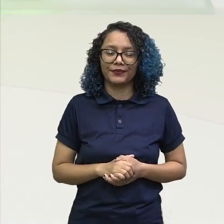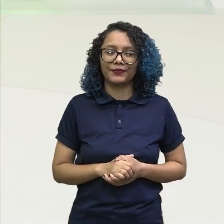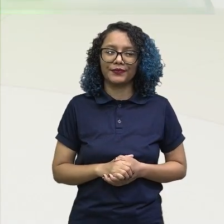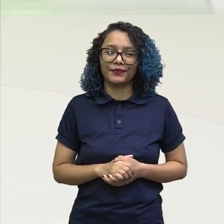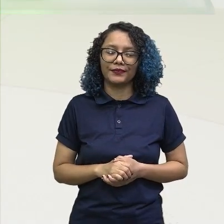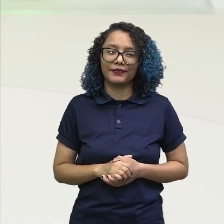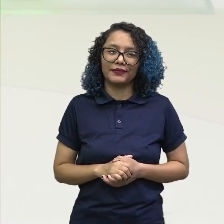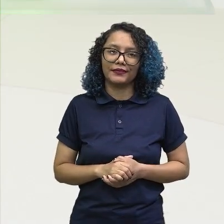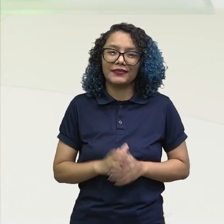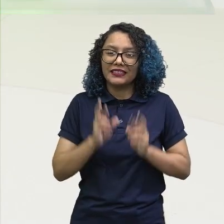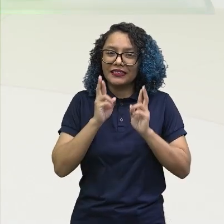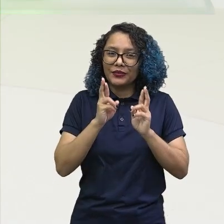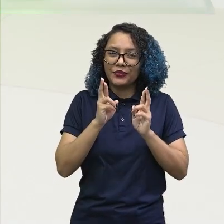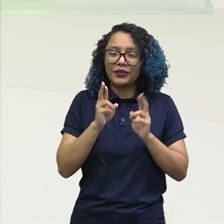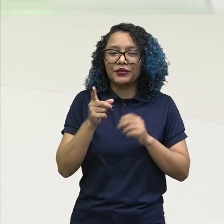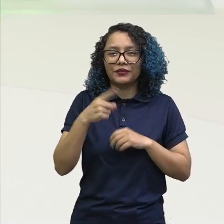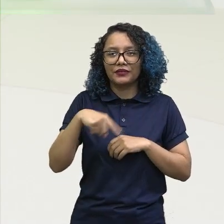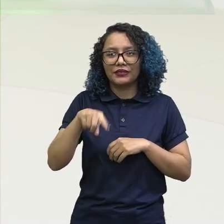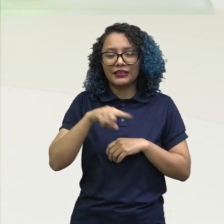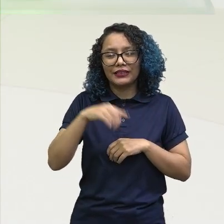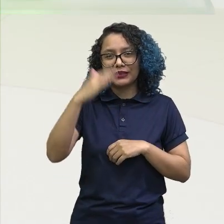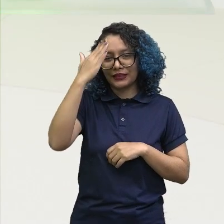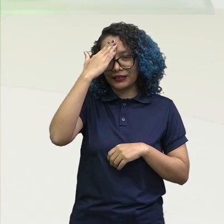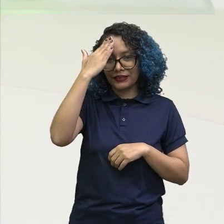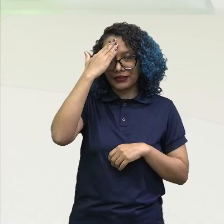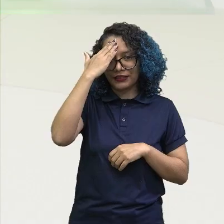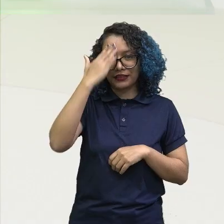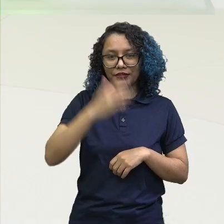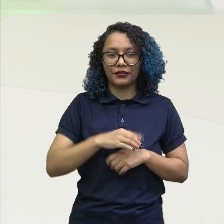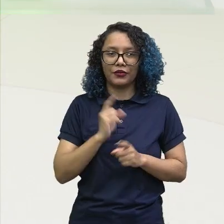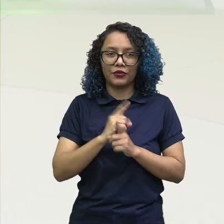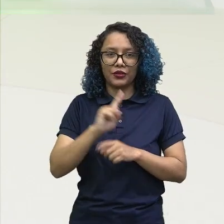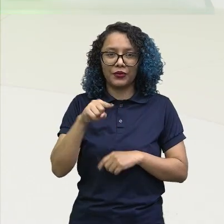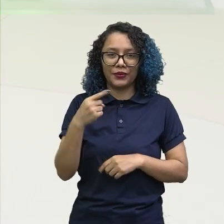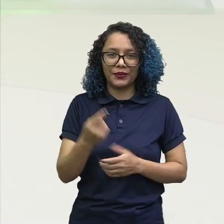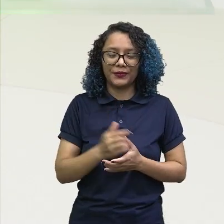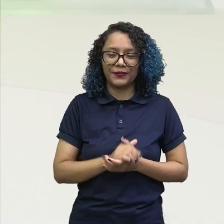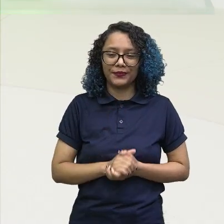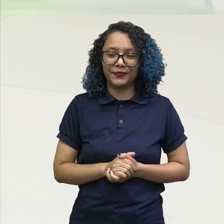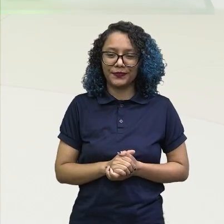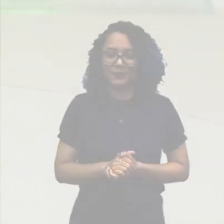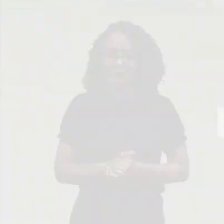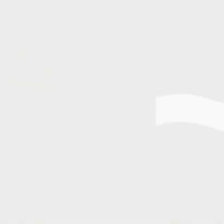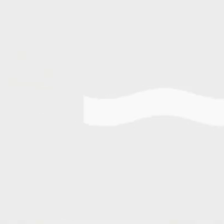parte 2. Eu espero que vocês tenham entendido e até mais.